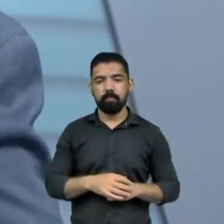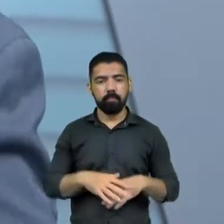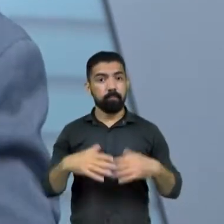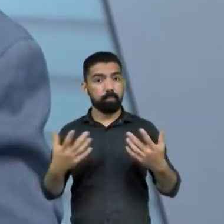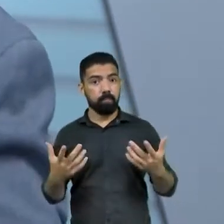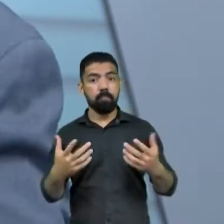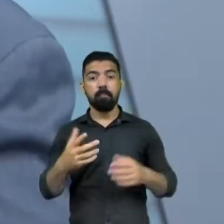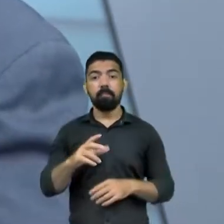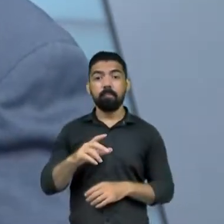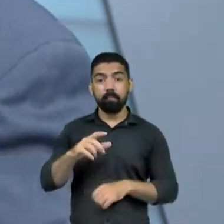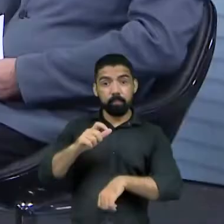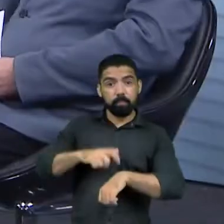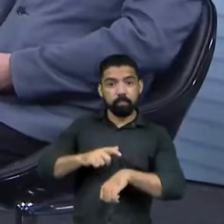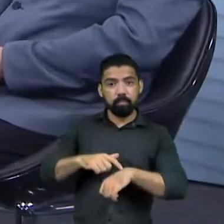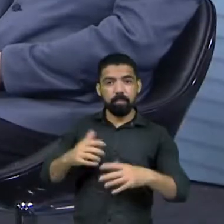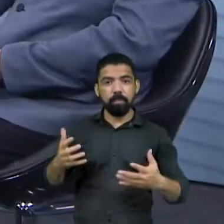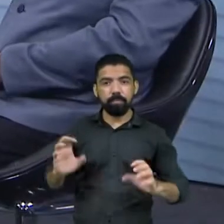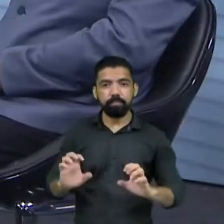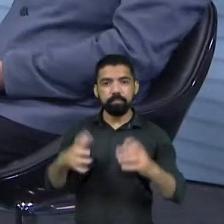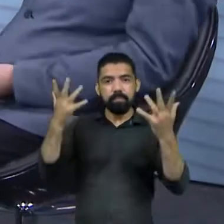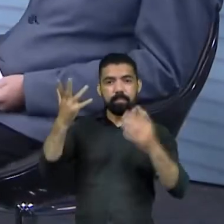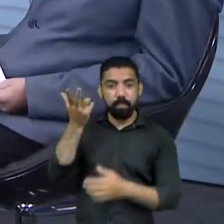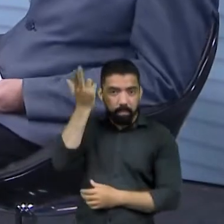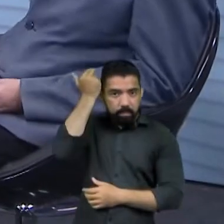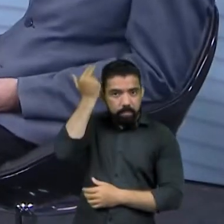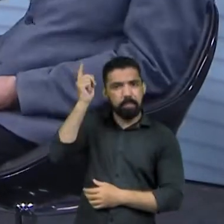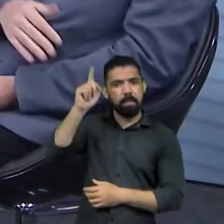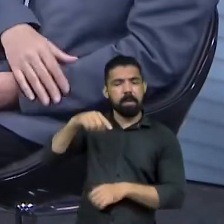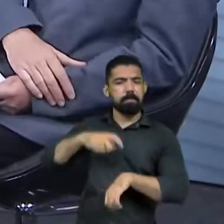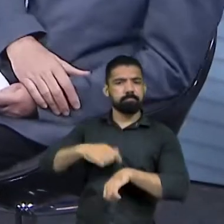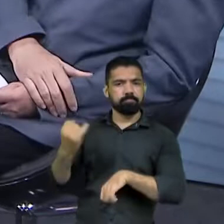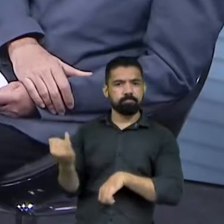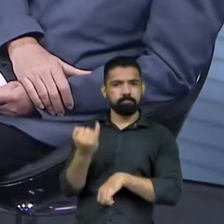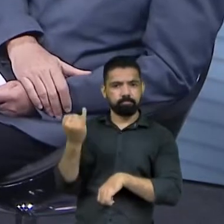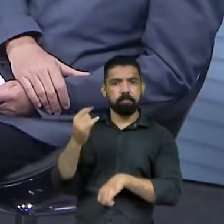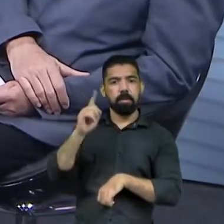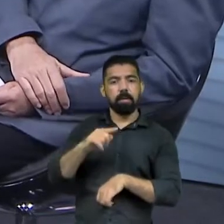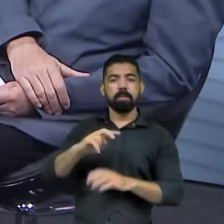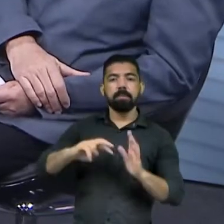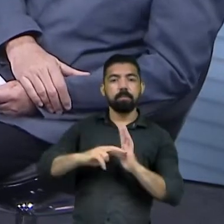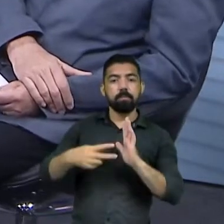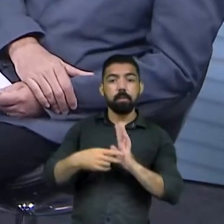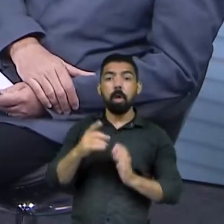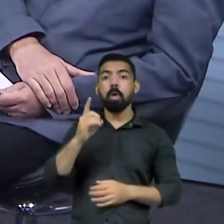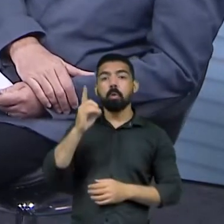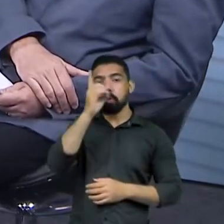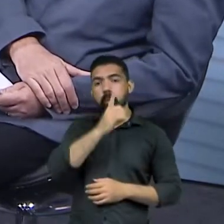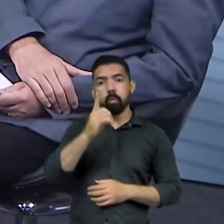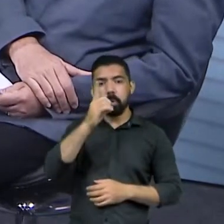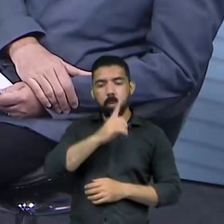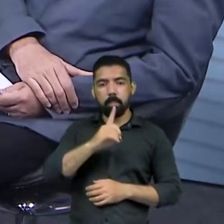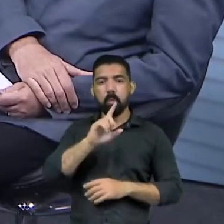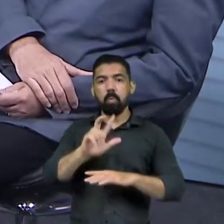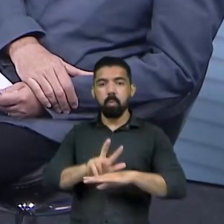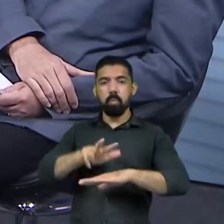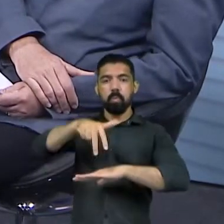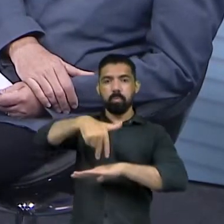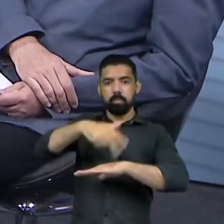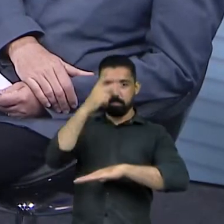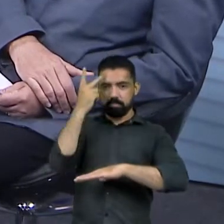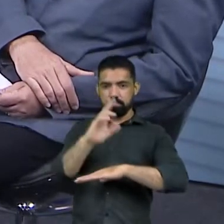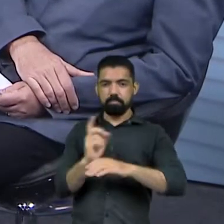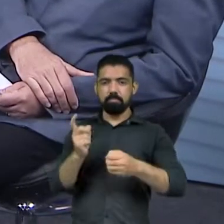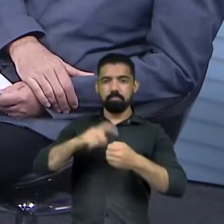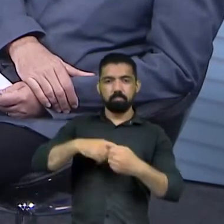maior momento do cristianismo não é o domingo da Ressurreição o domingo da Ressurreição Nós temos dois momentos né você nós começamos com o domingo de Ramos